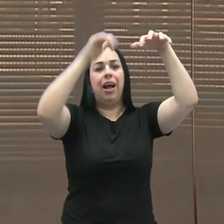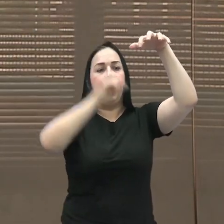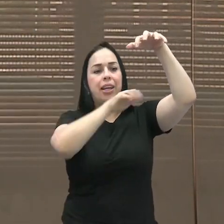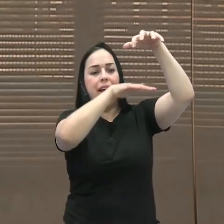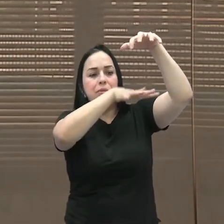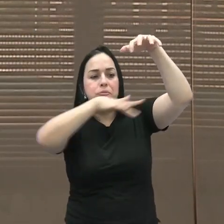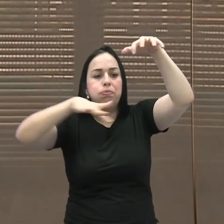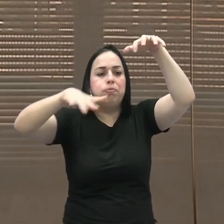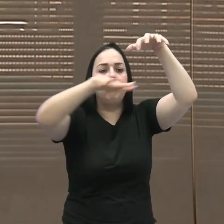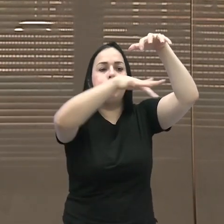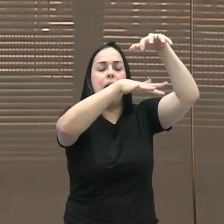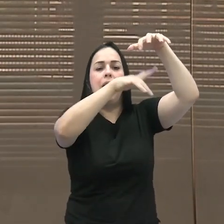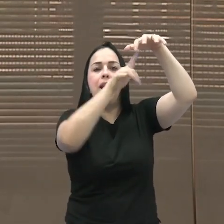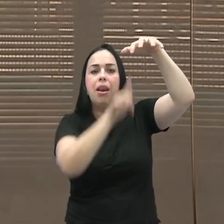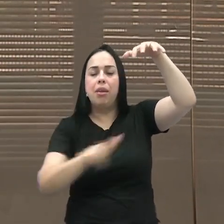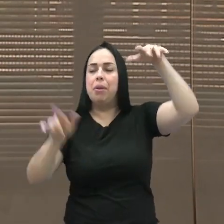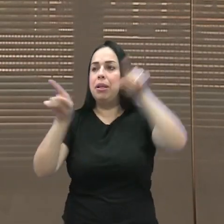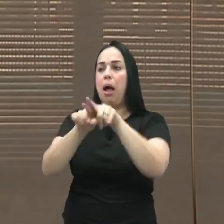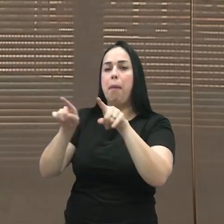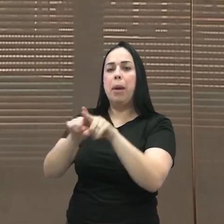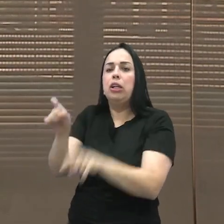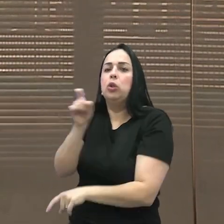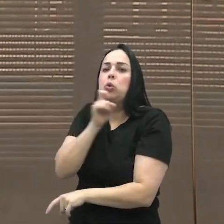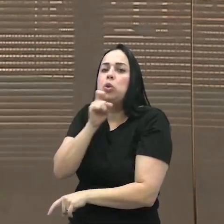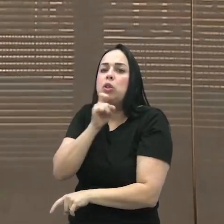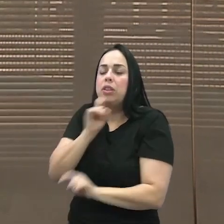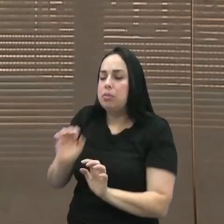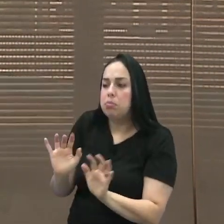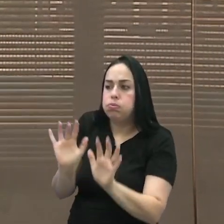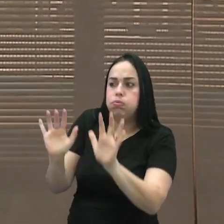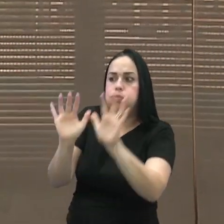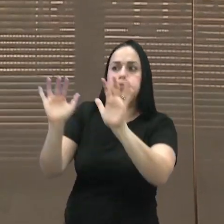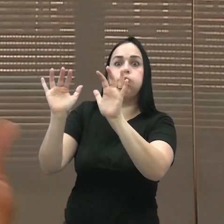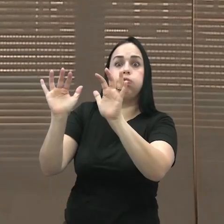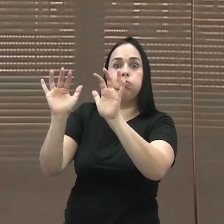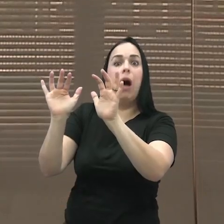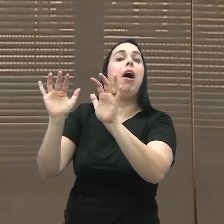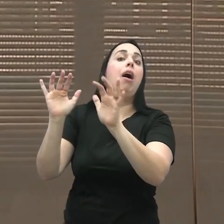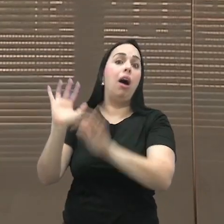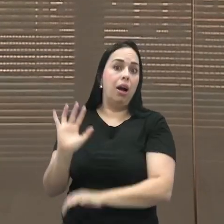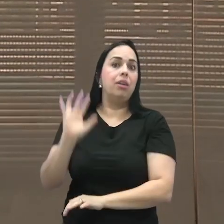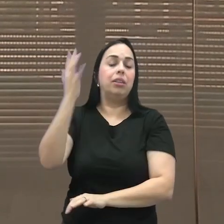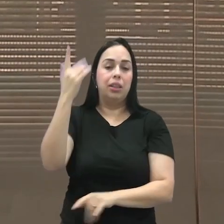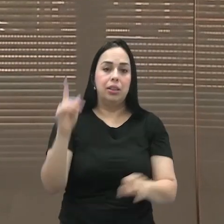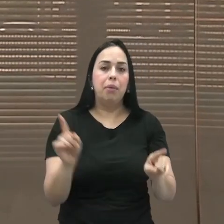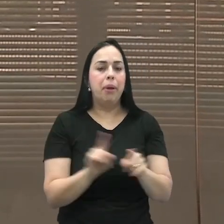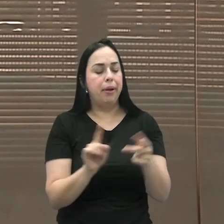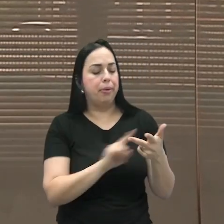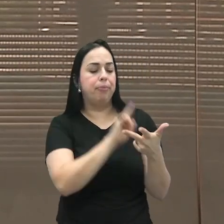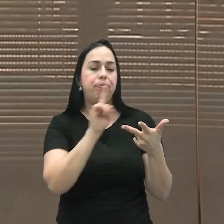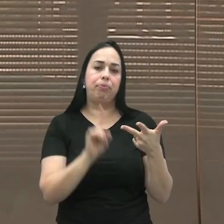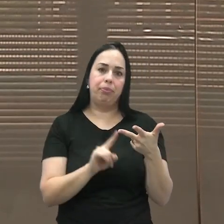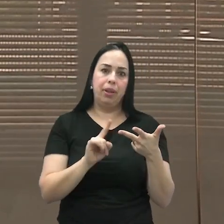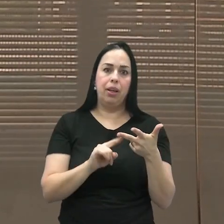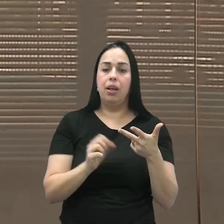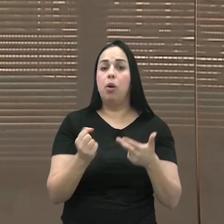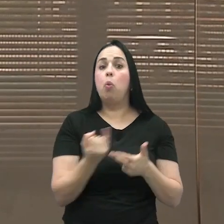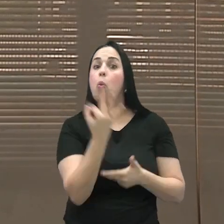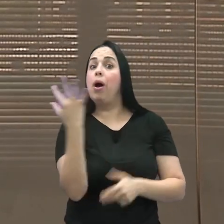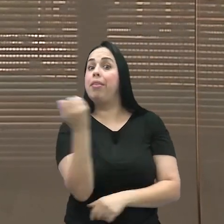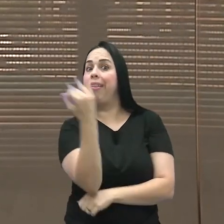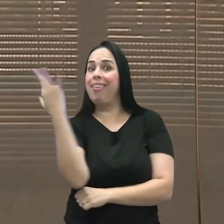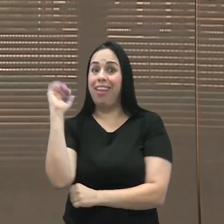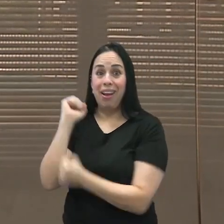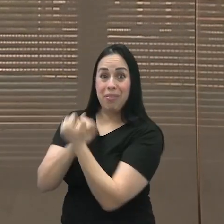a atmosfera, no inverno chove menos, se concentram mais. E, por outro lado, outros interferentes, por exemplo, a arborização